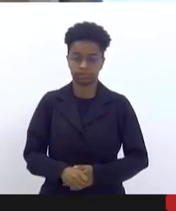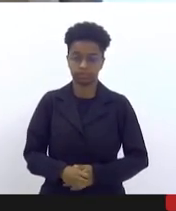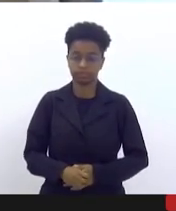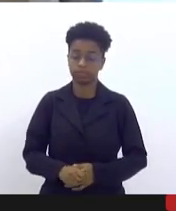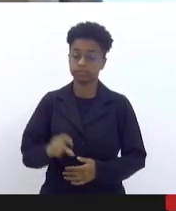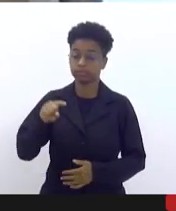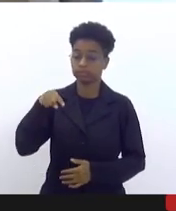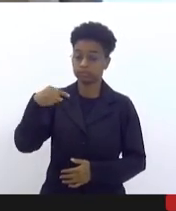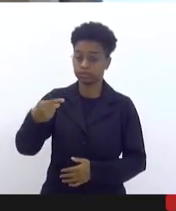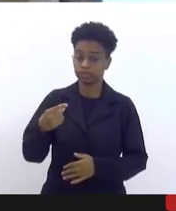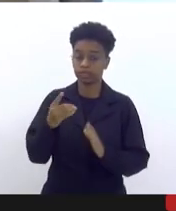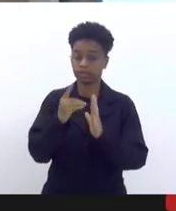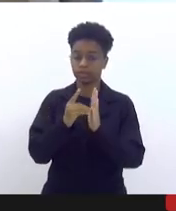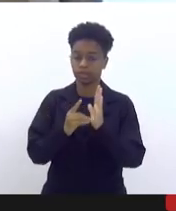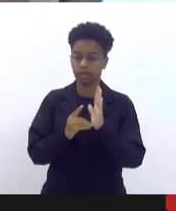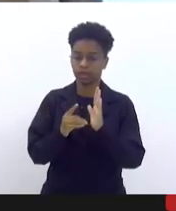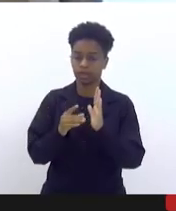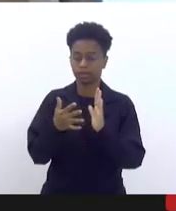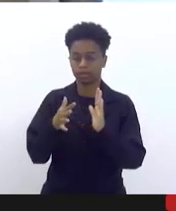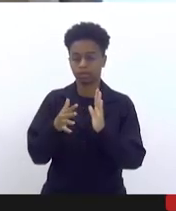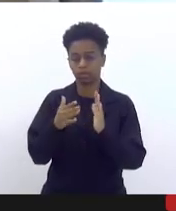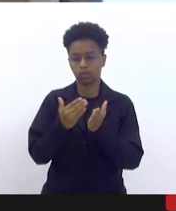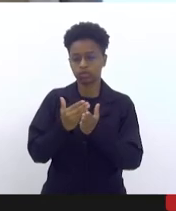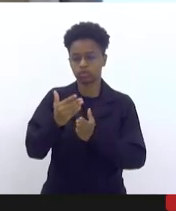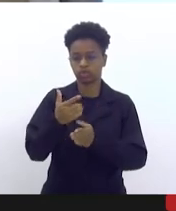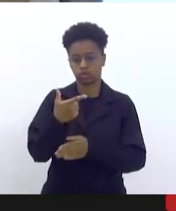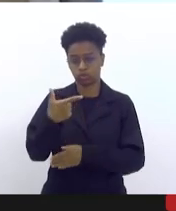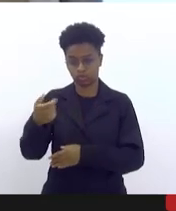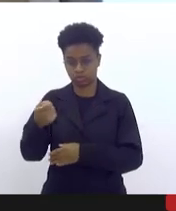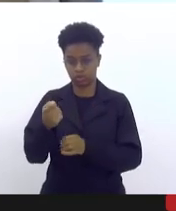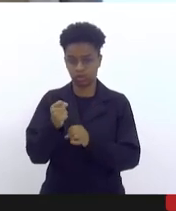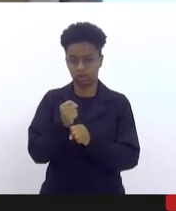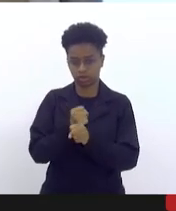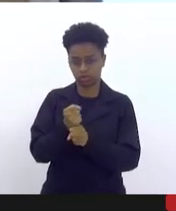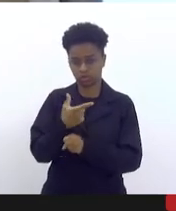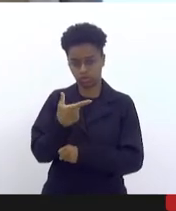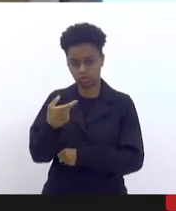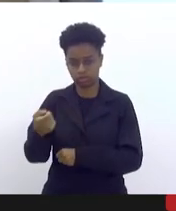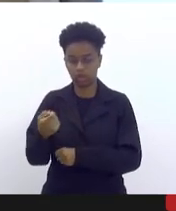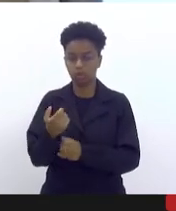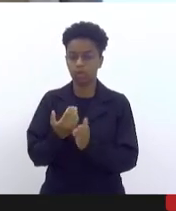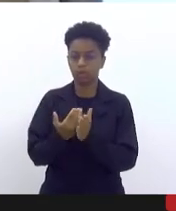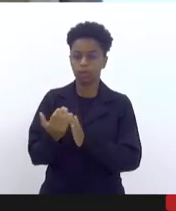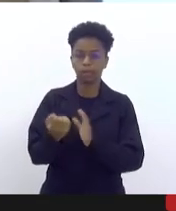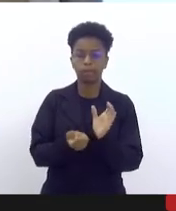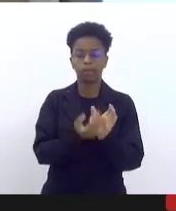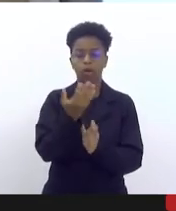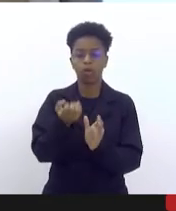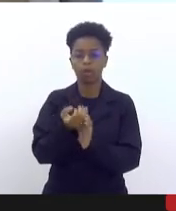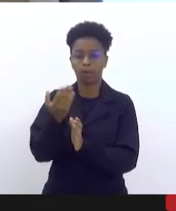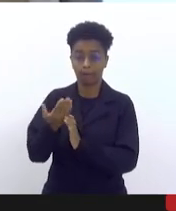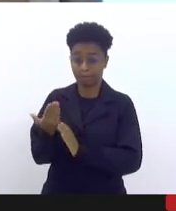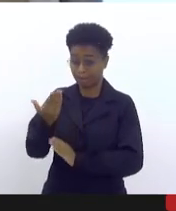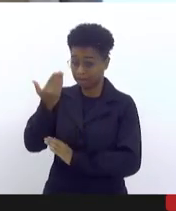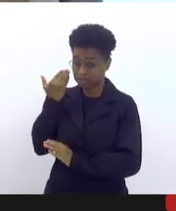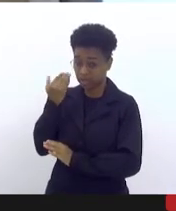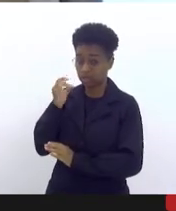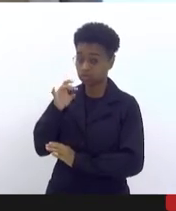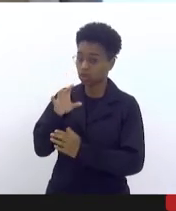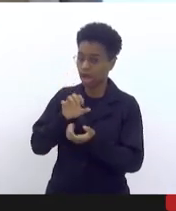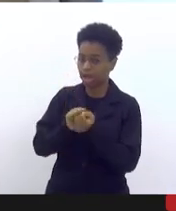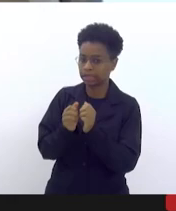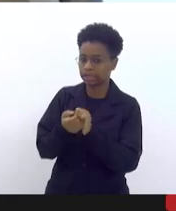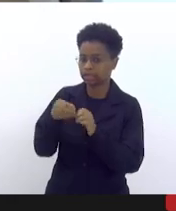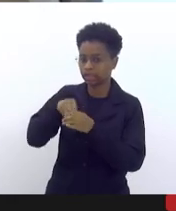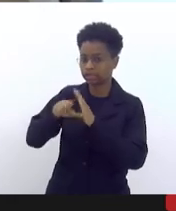seguinte aí especialmente a partir dos anos 2000 esse modo esse modo de produção que era absolutamente artesanal ganhou